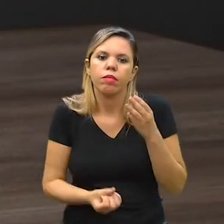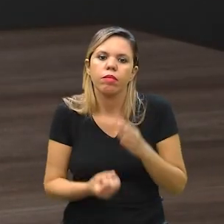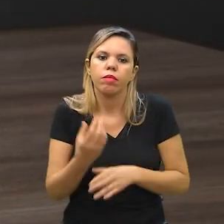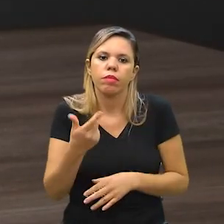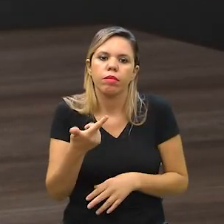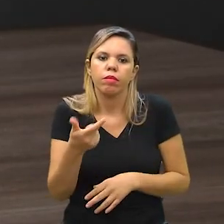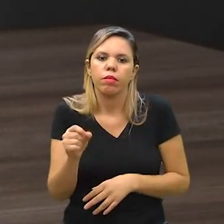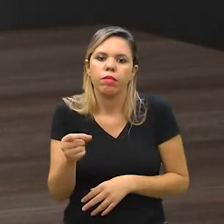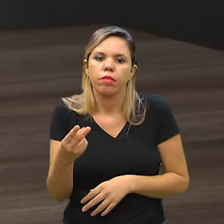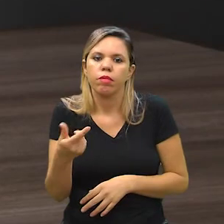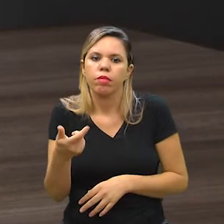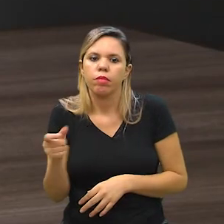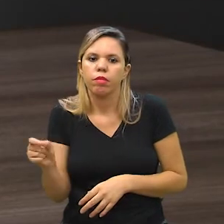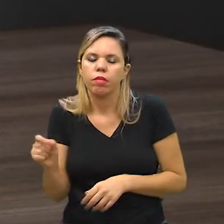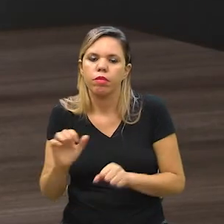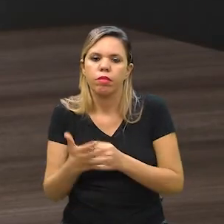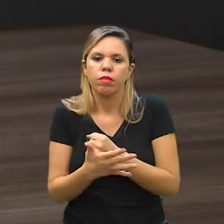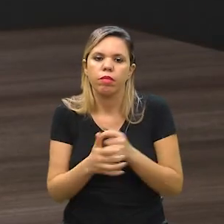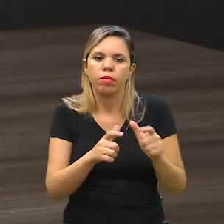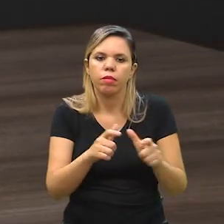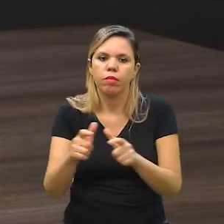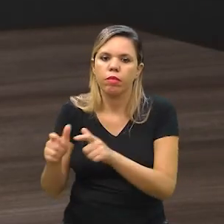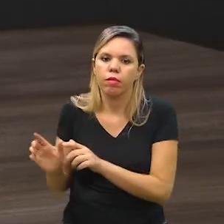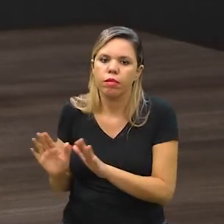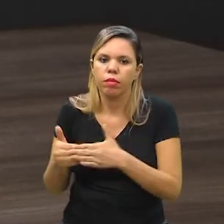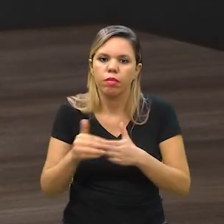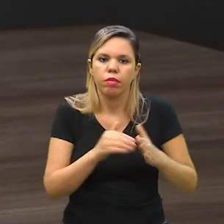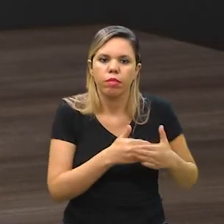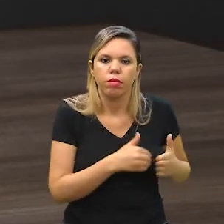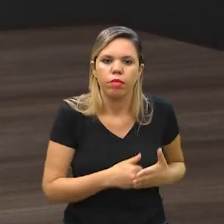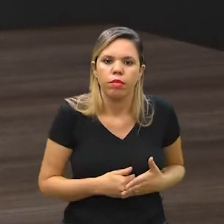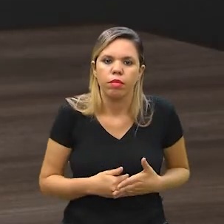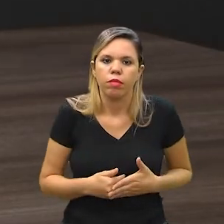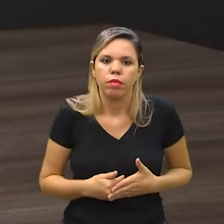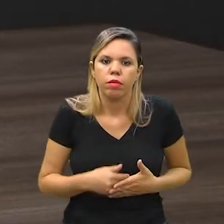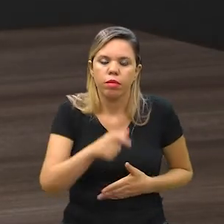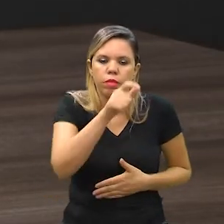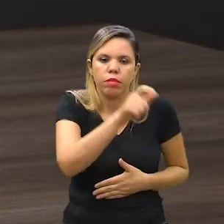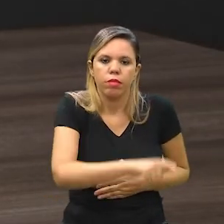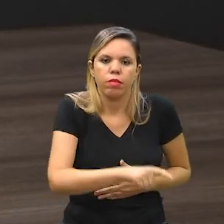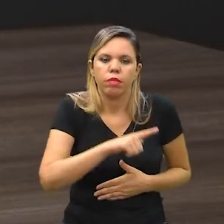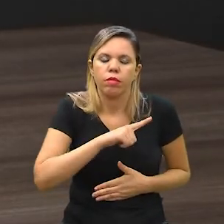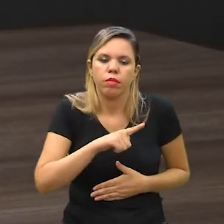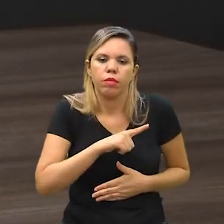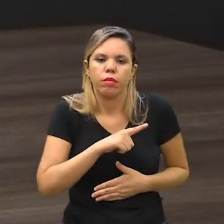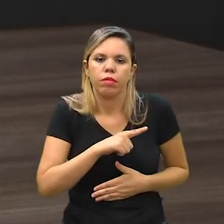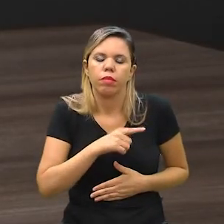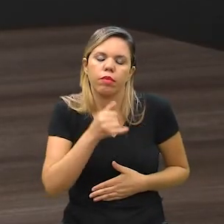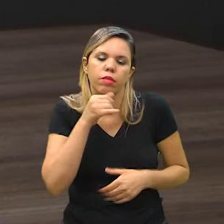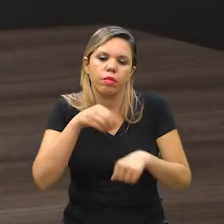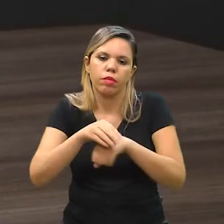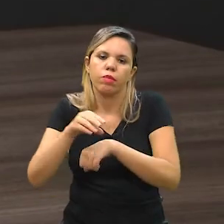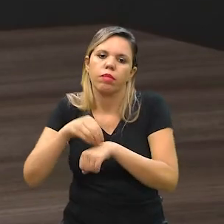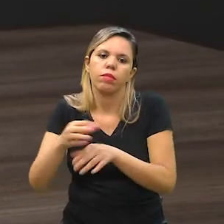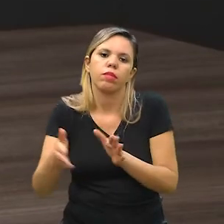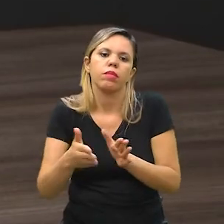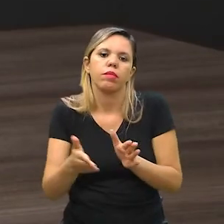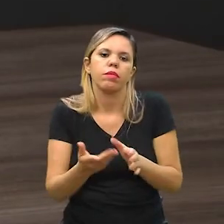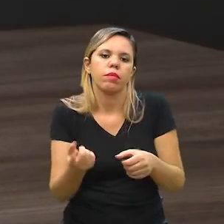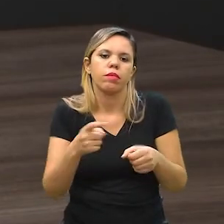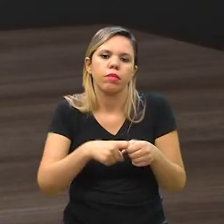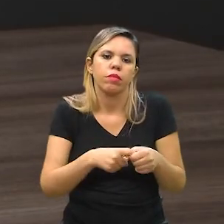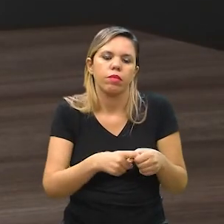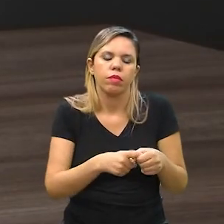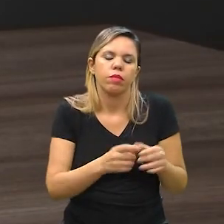que aconteceu em 2020 na pandemia, muitos locais foram fechados e essa pessoa teve que passar a produção, por exemplo,